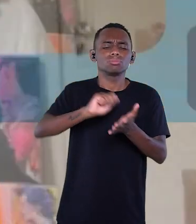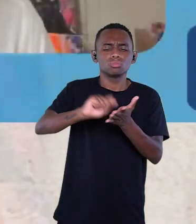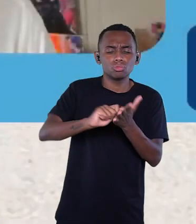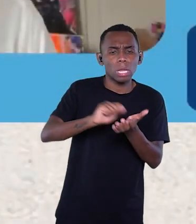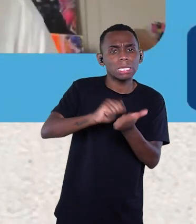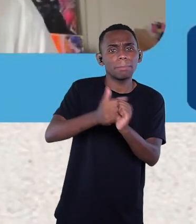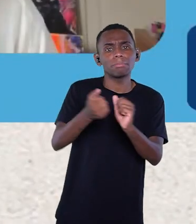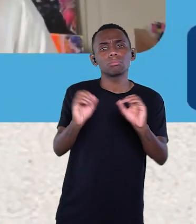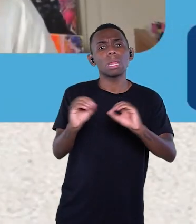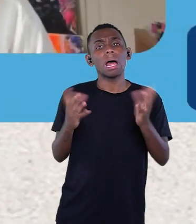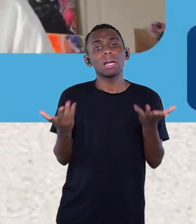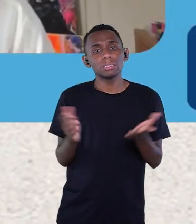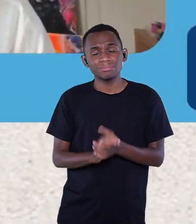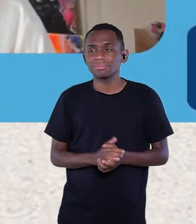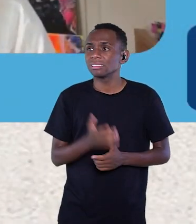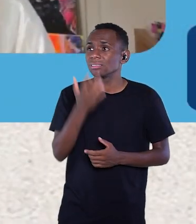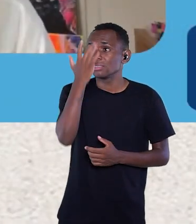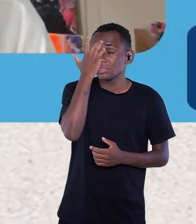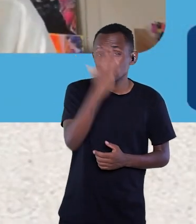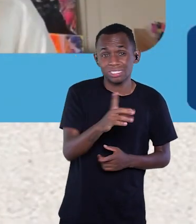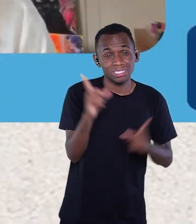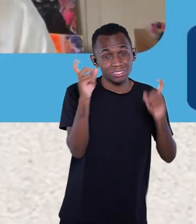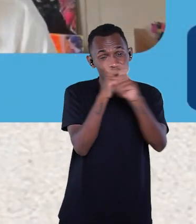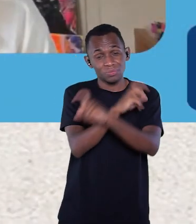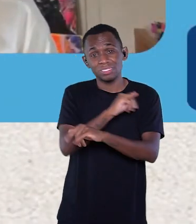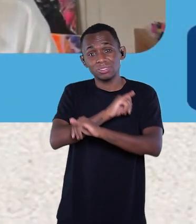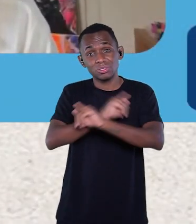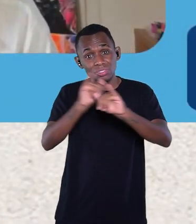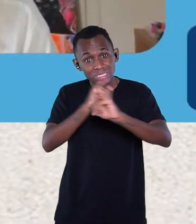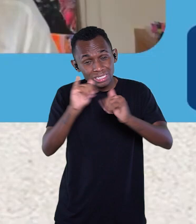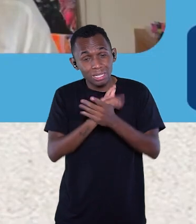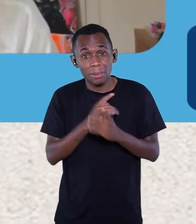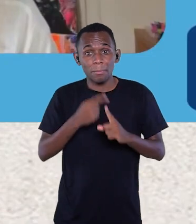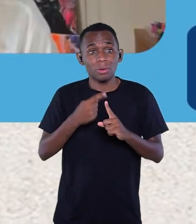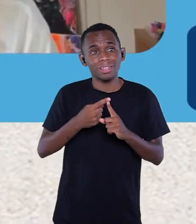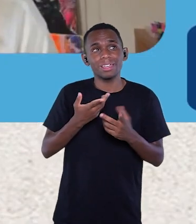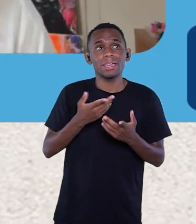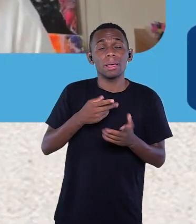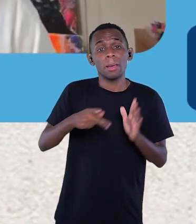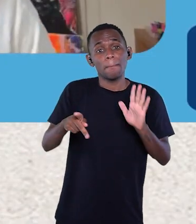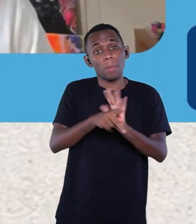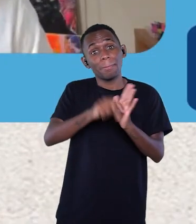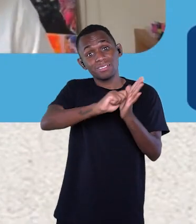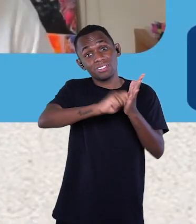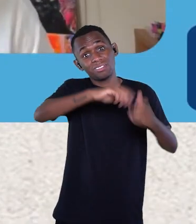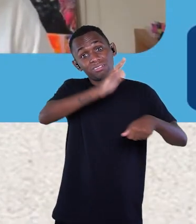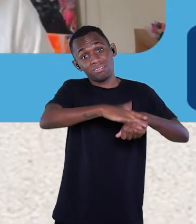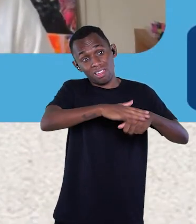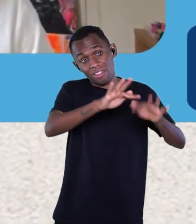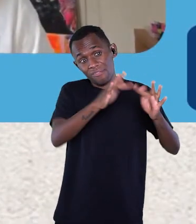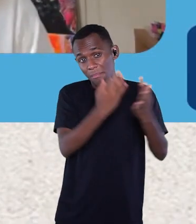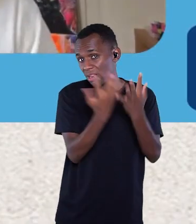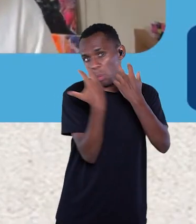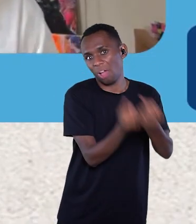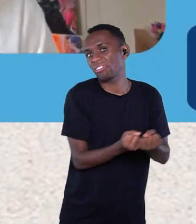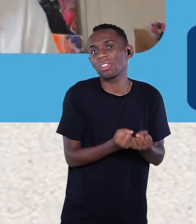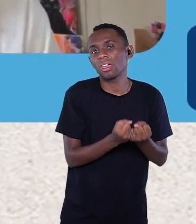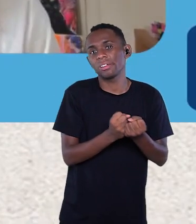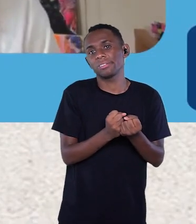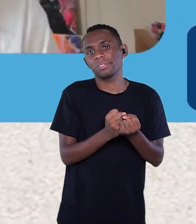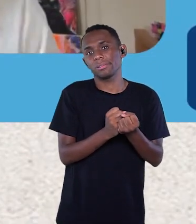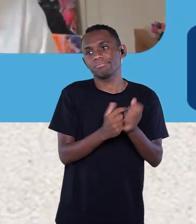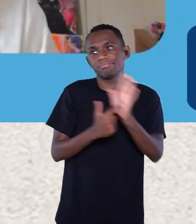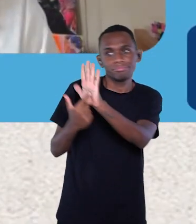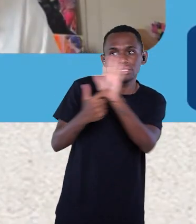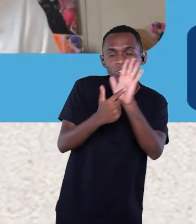Leine? Eu não sei, é muito difícil dizer. Não sei se tem uma questão de direito autoral da família, entendeu? Assim,